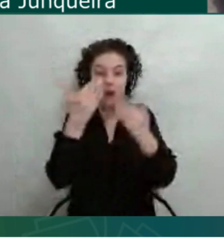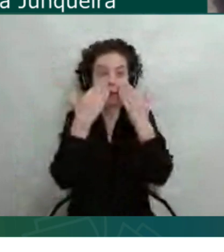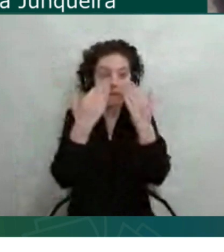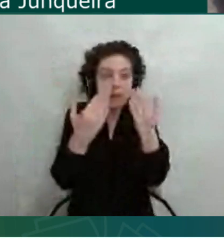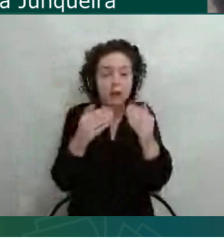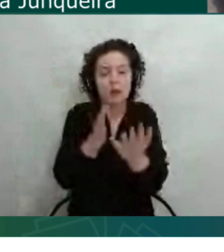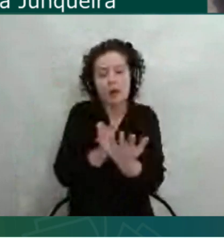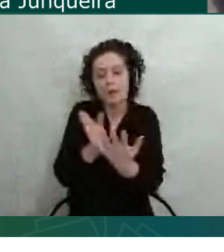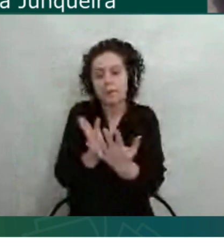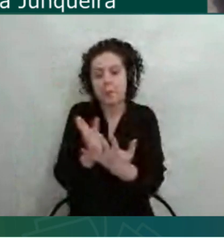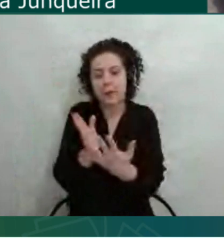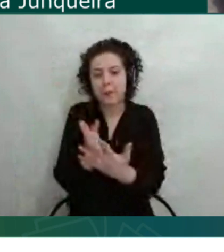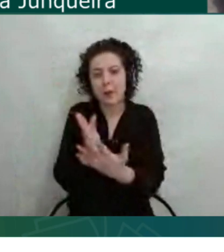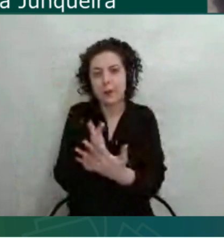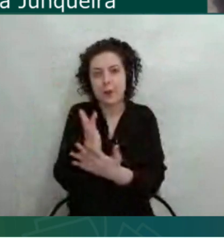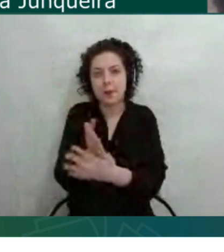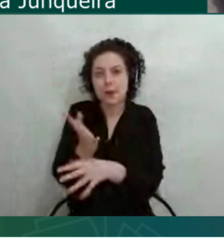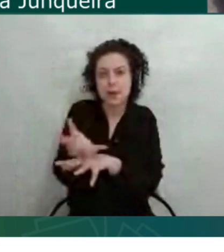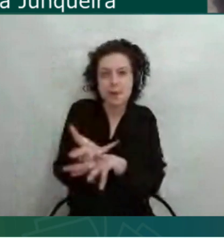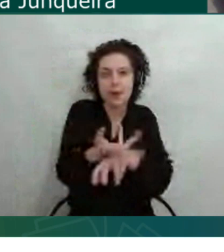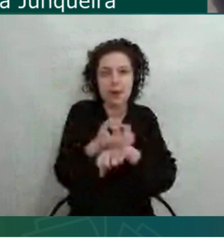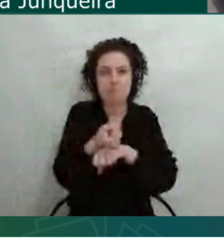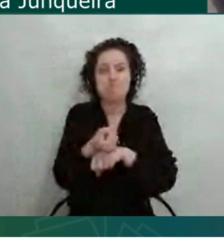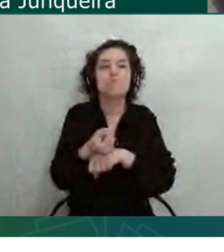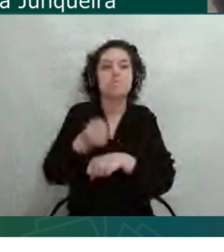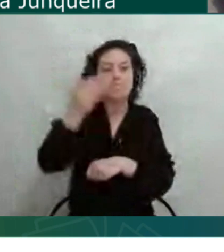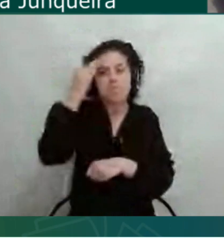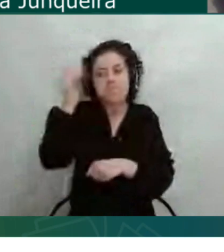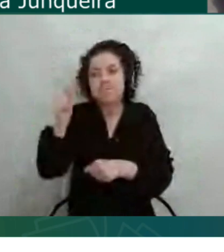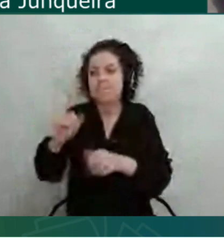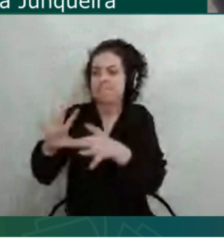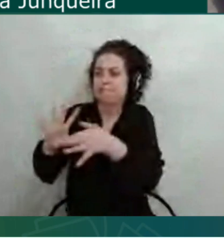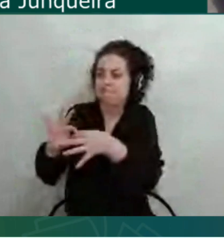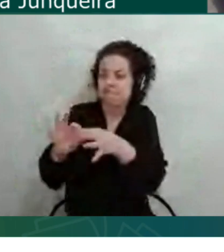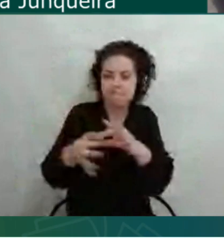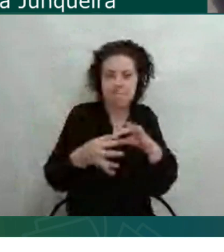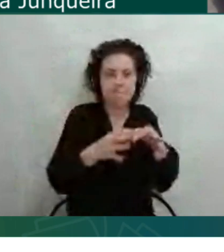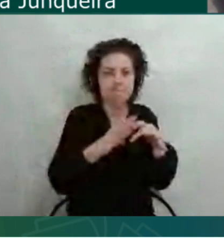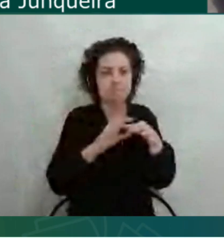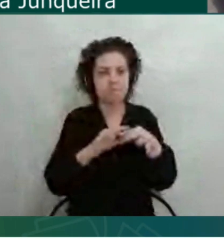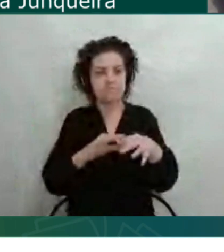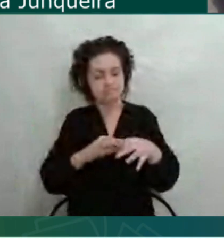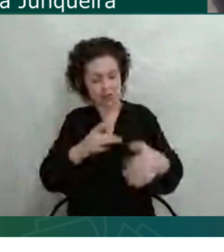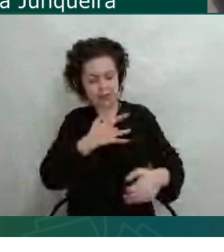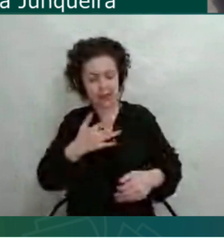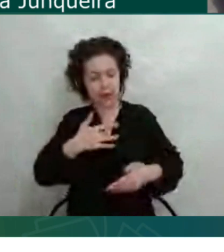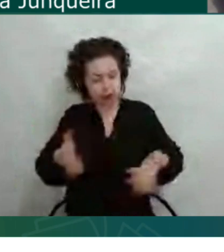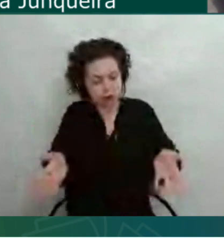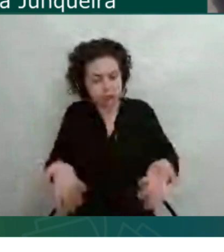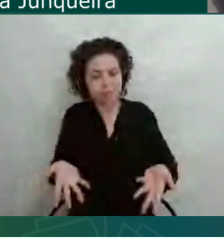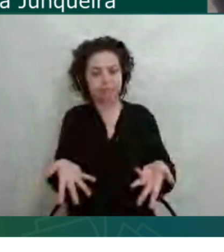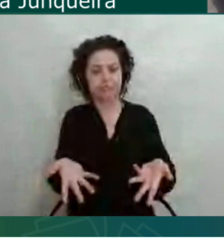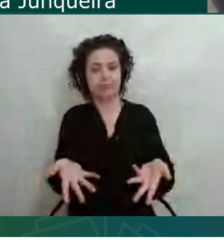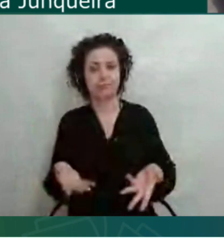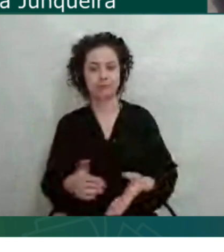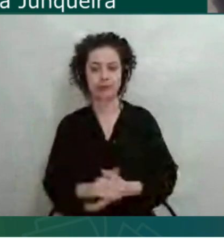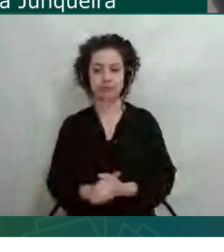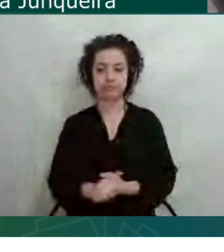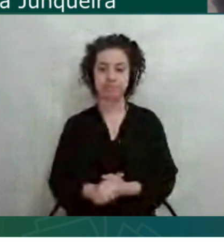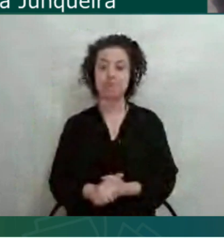multidisciplinar, né, a integração dos saberes no sentido da promoção da saúde. E gostaria de apresentar aqueles que